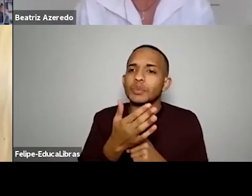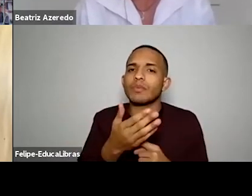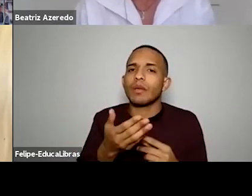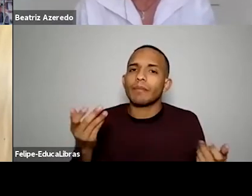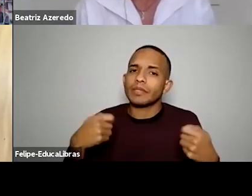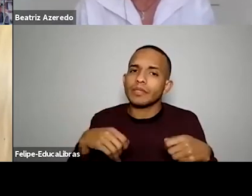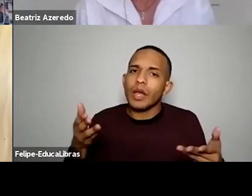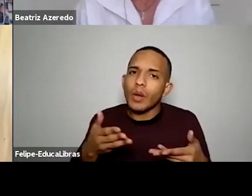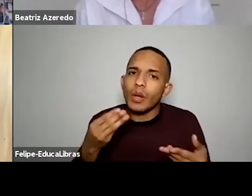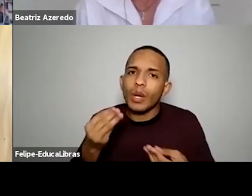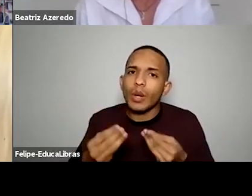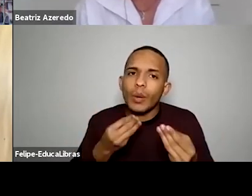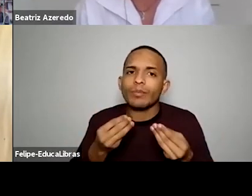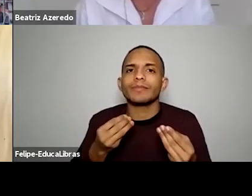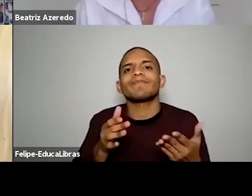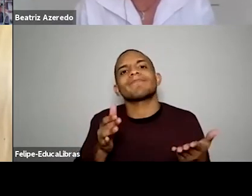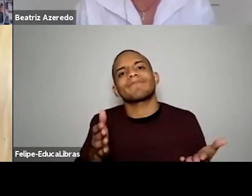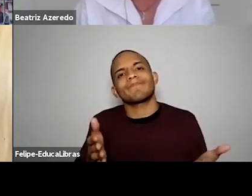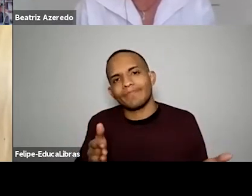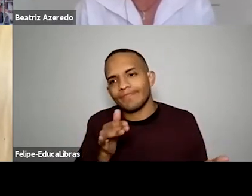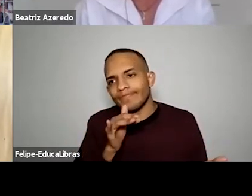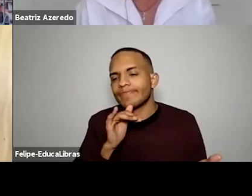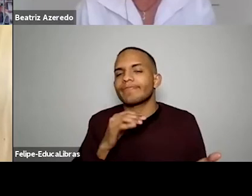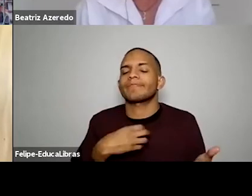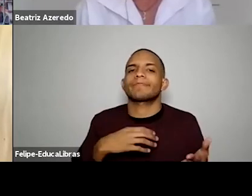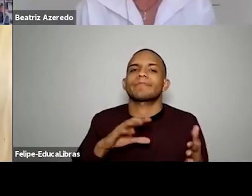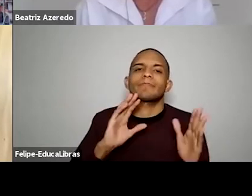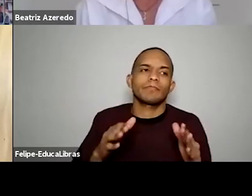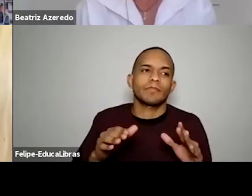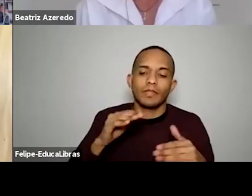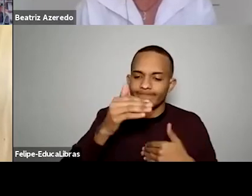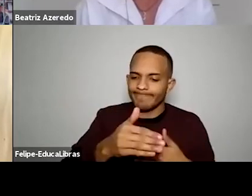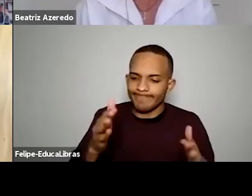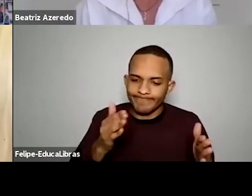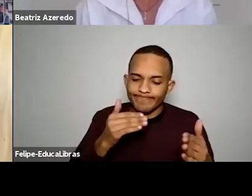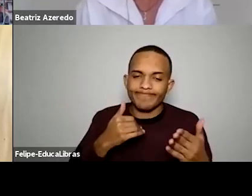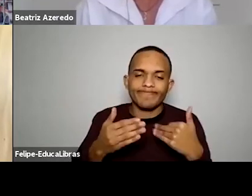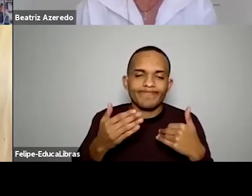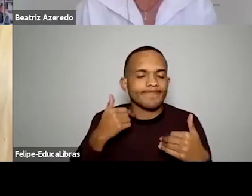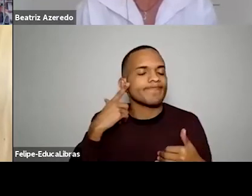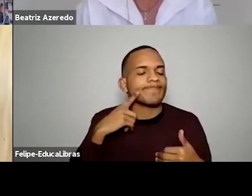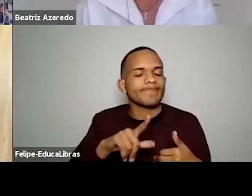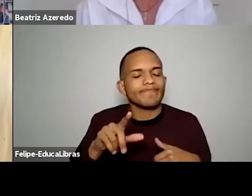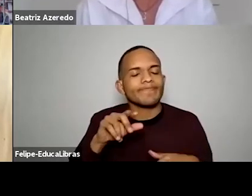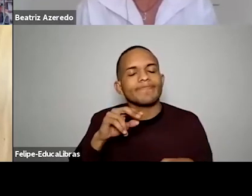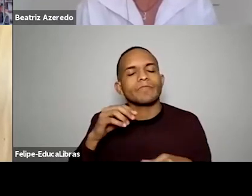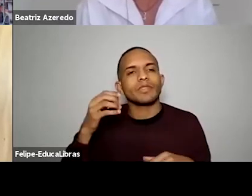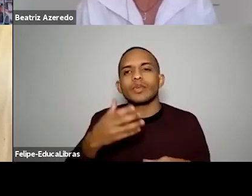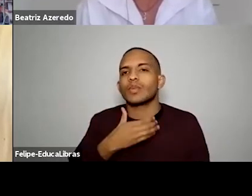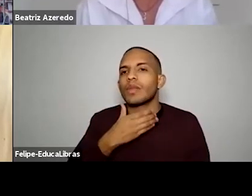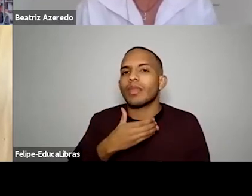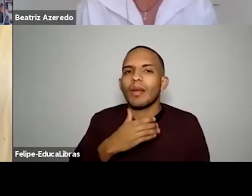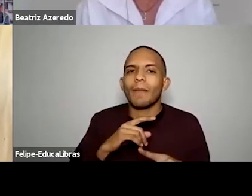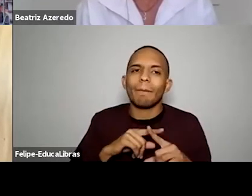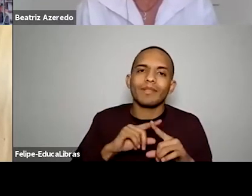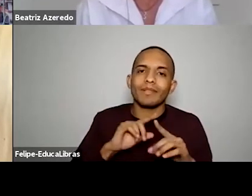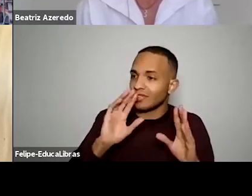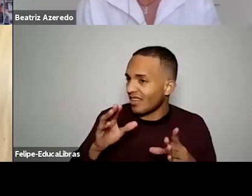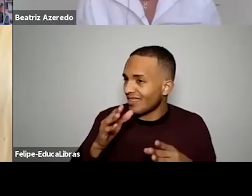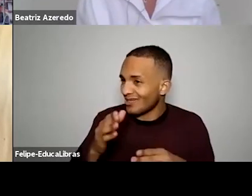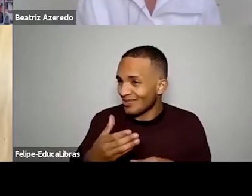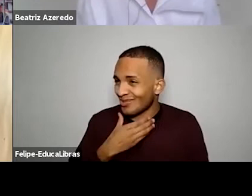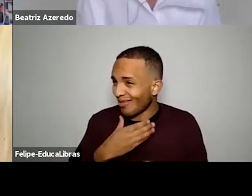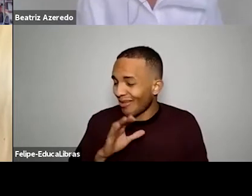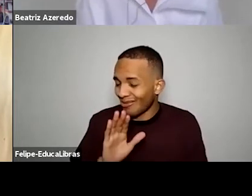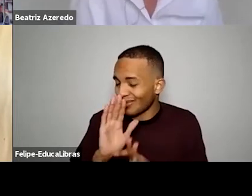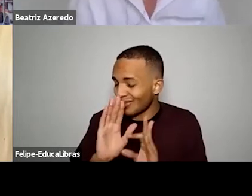agora? E aí as pessoas vão sentir que já ajudou. É tipo aquela cesta básica que a pessoa doa no Natal e não doa mais nunca porque já ajudou no Natal. Então, é esse